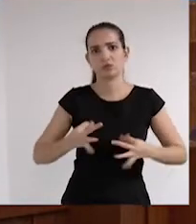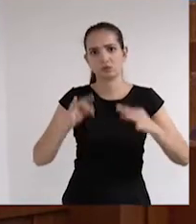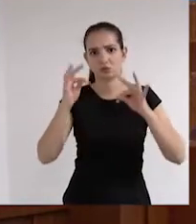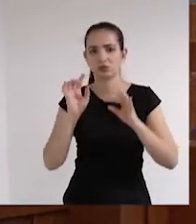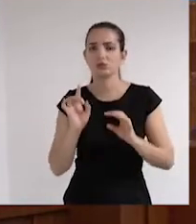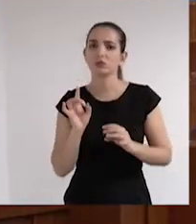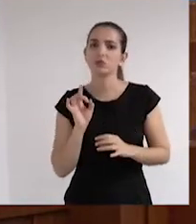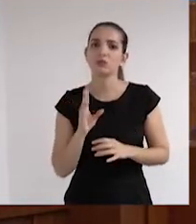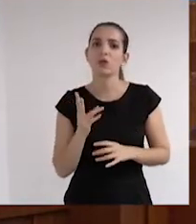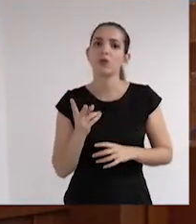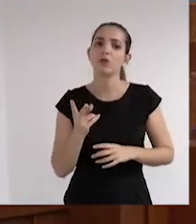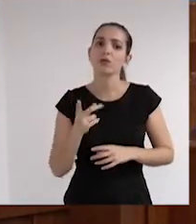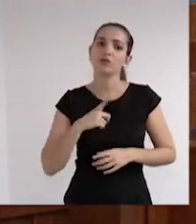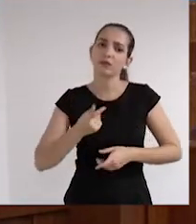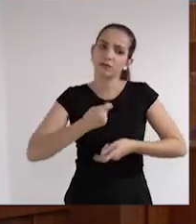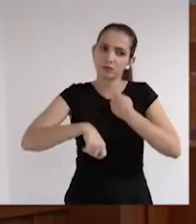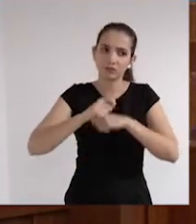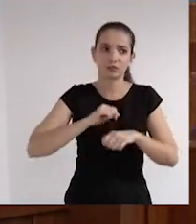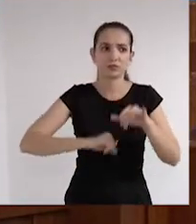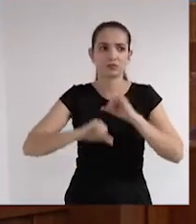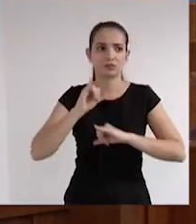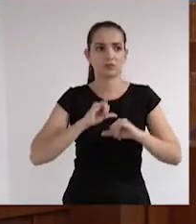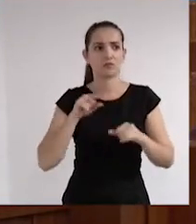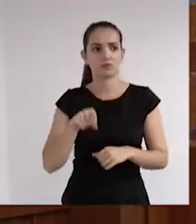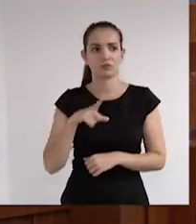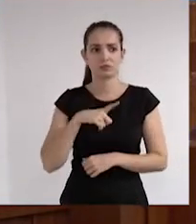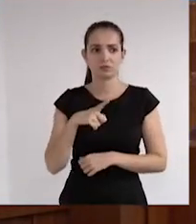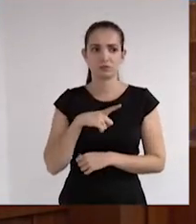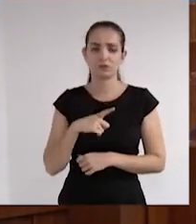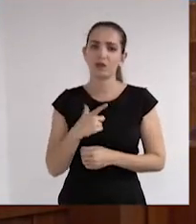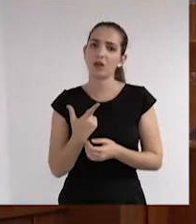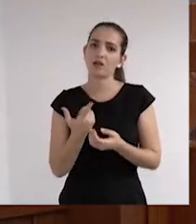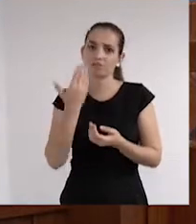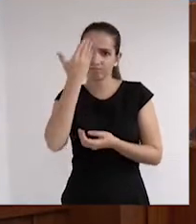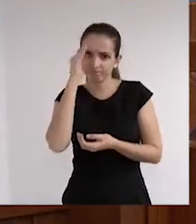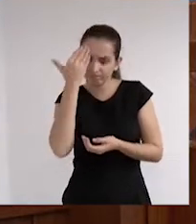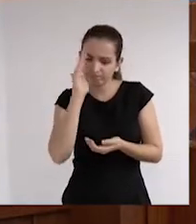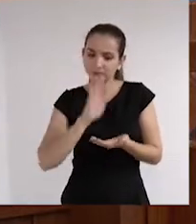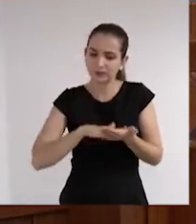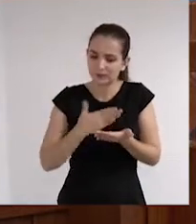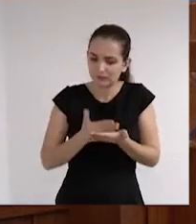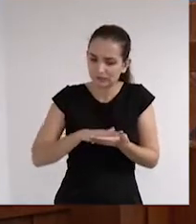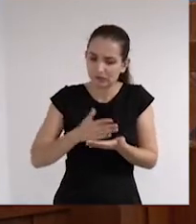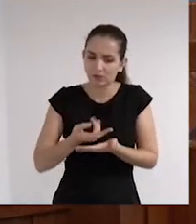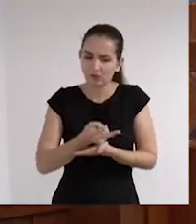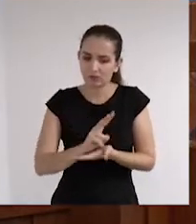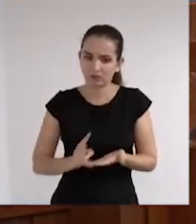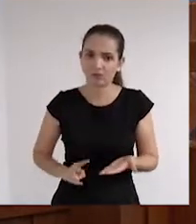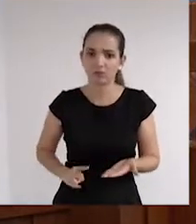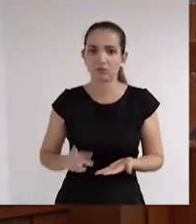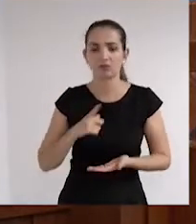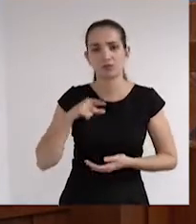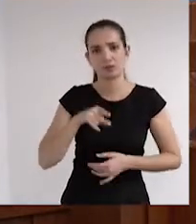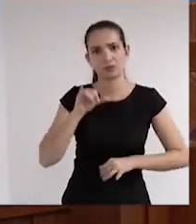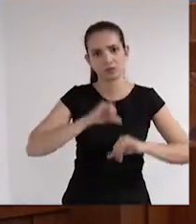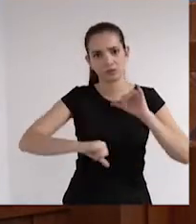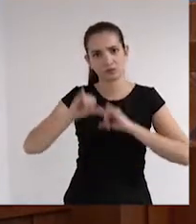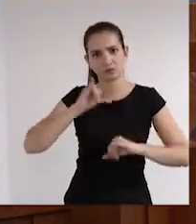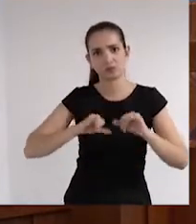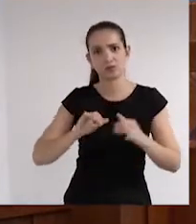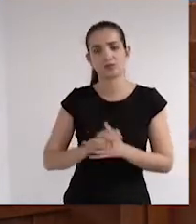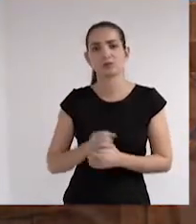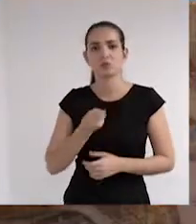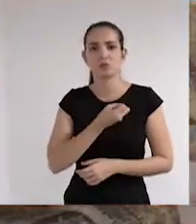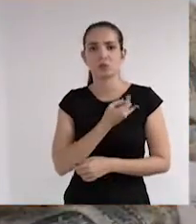controle informatizado. Você vai ter a leitura, você pode ter, pela informática,